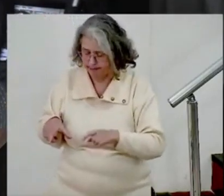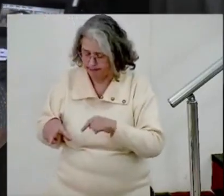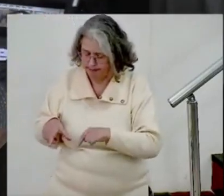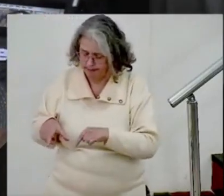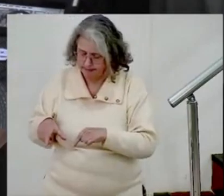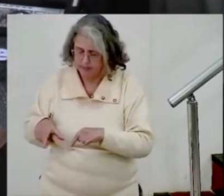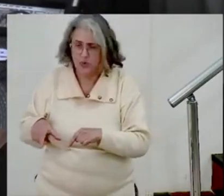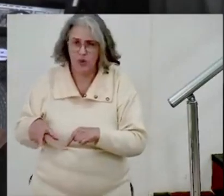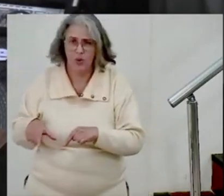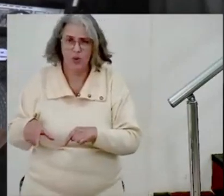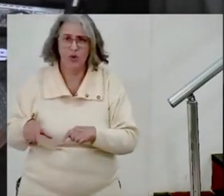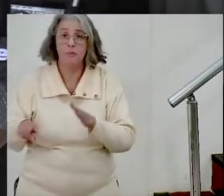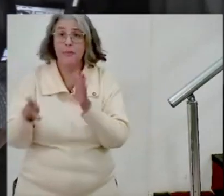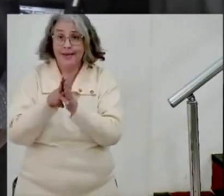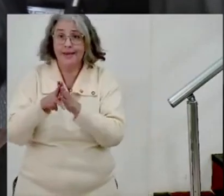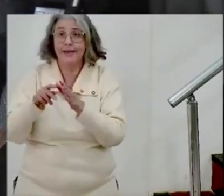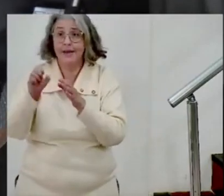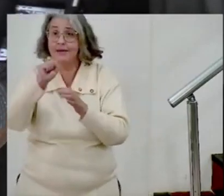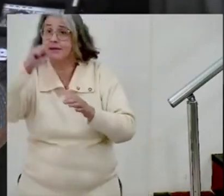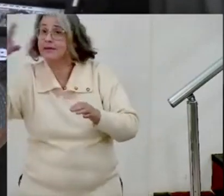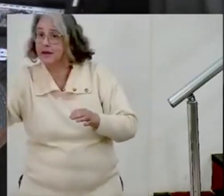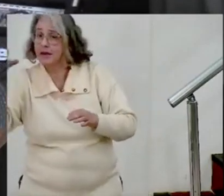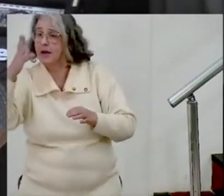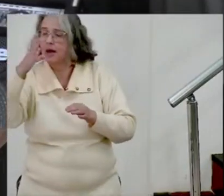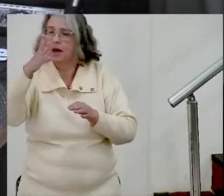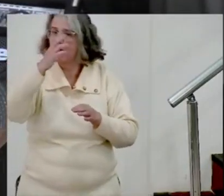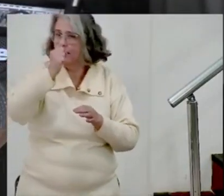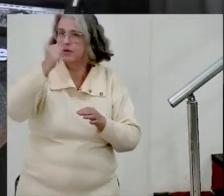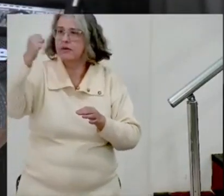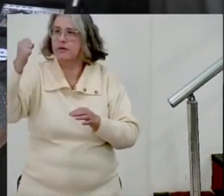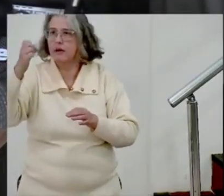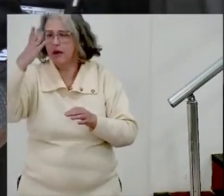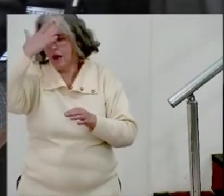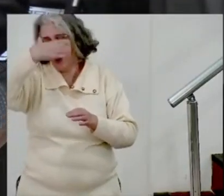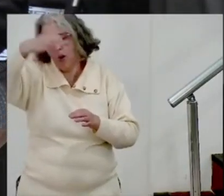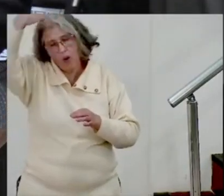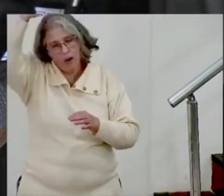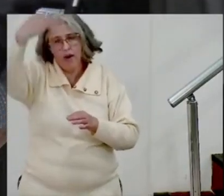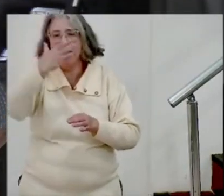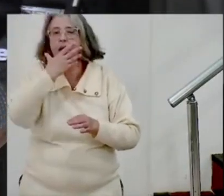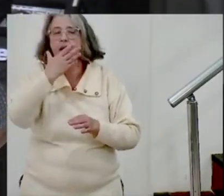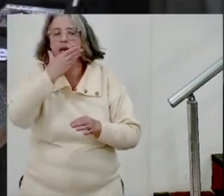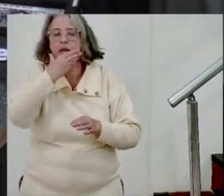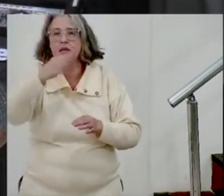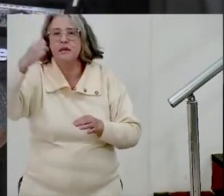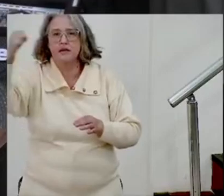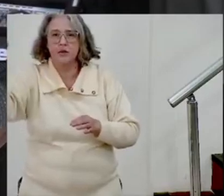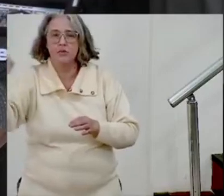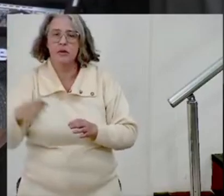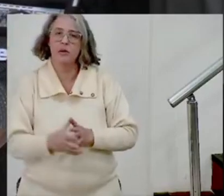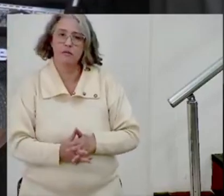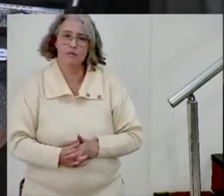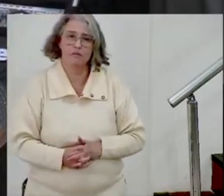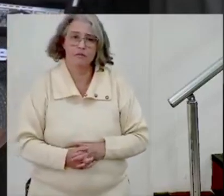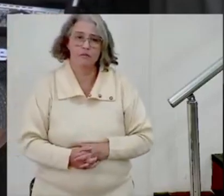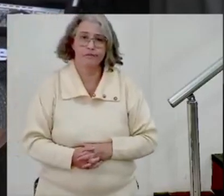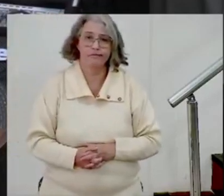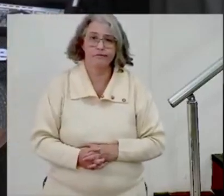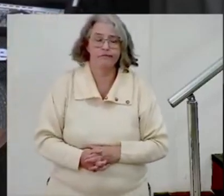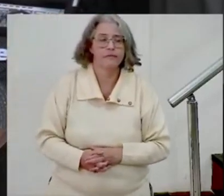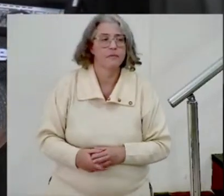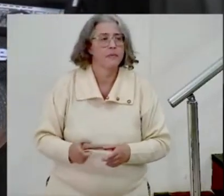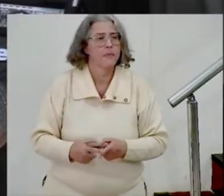Jerusalém, dizendo, para de confiar no seu Deus, Senaqueribe recebeu alguns mimos de Ezequias. Ezequias deu